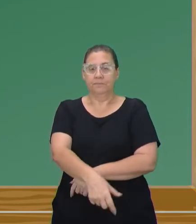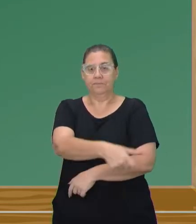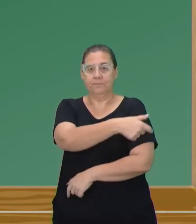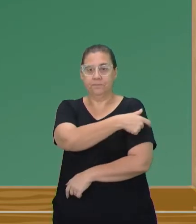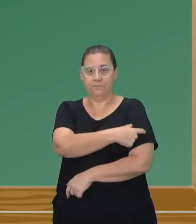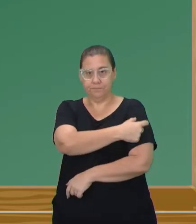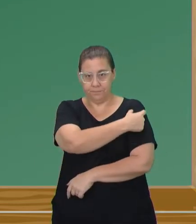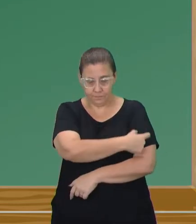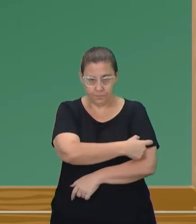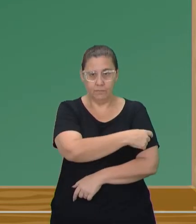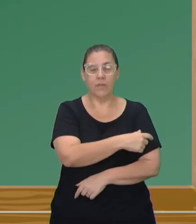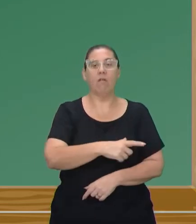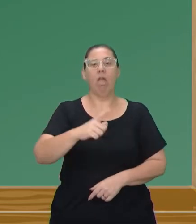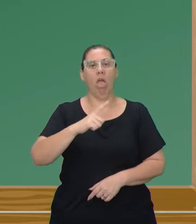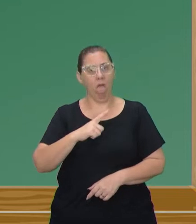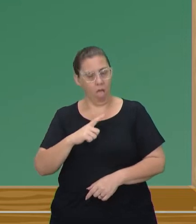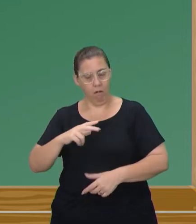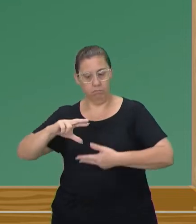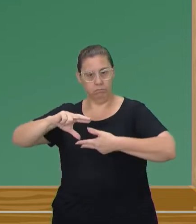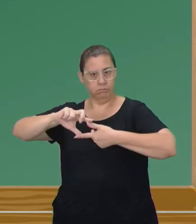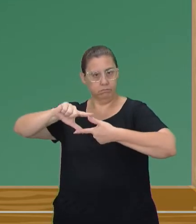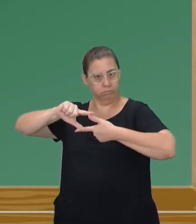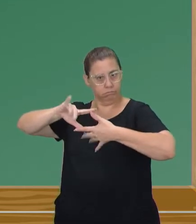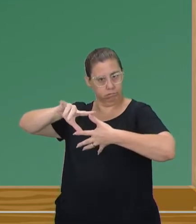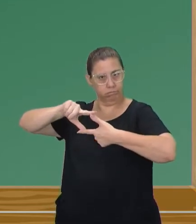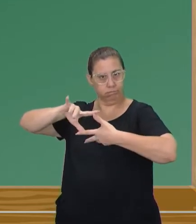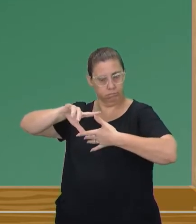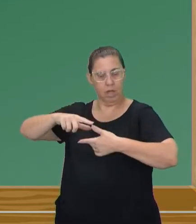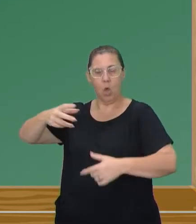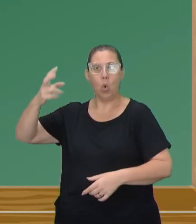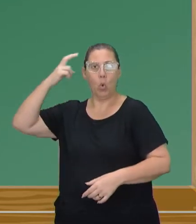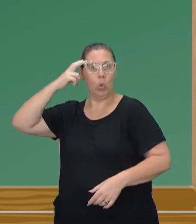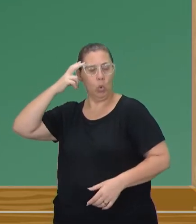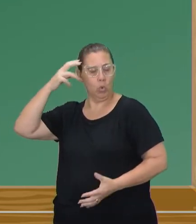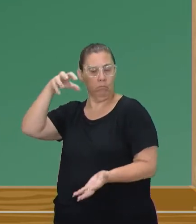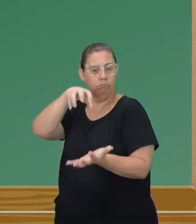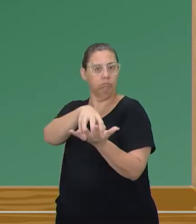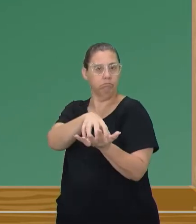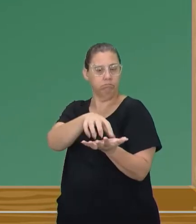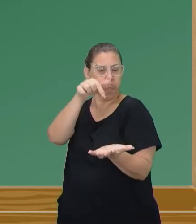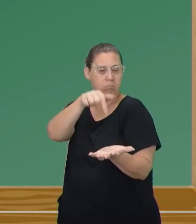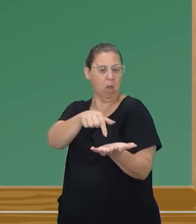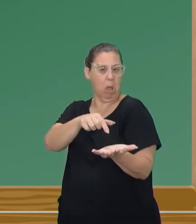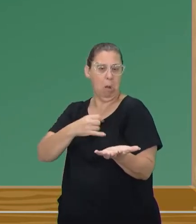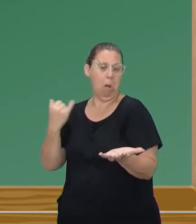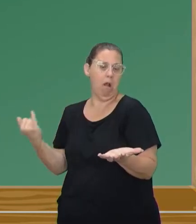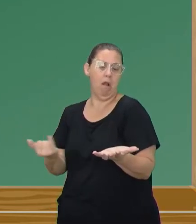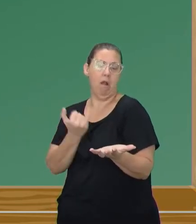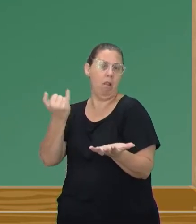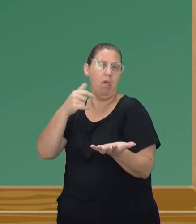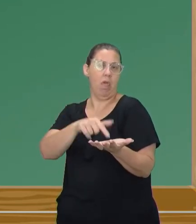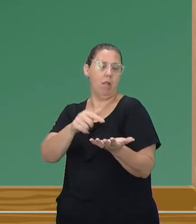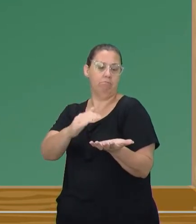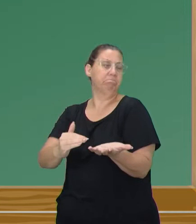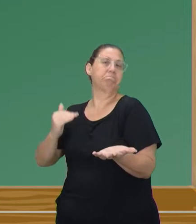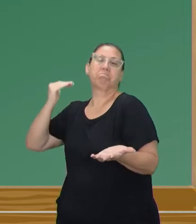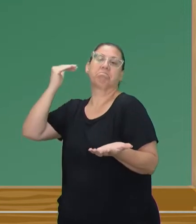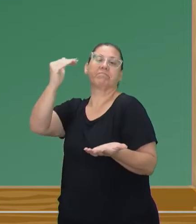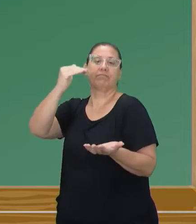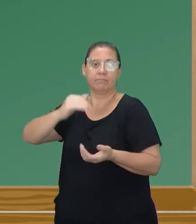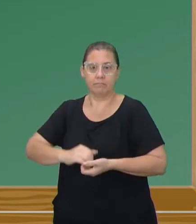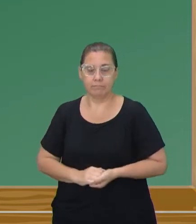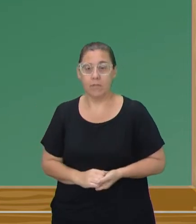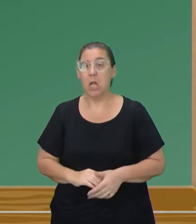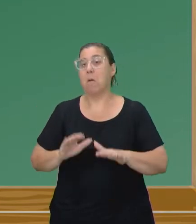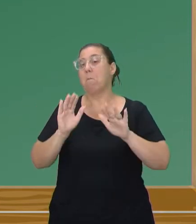se etnocultura, centrismo é centro. Então, a cultura deles estava no centro. Eles se consideravam superiores. Só